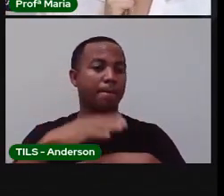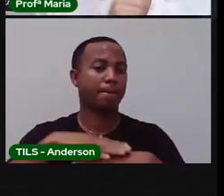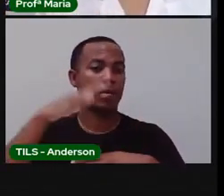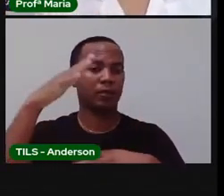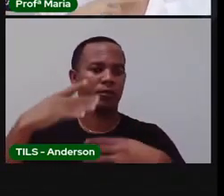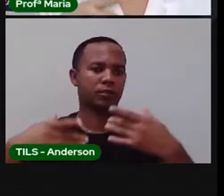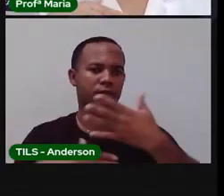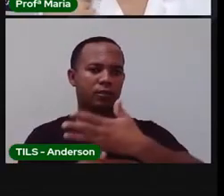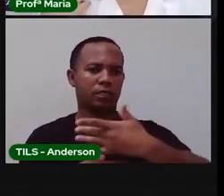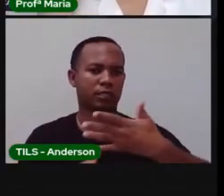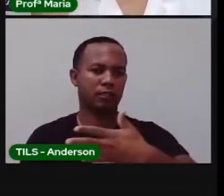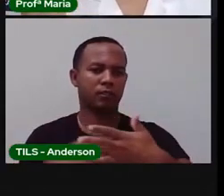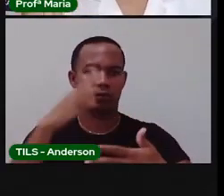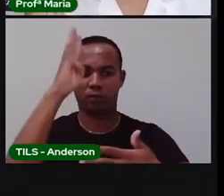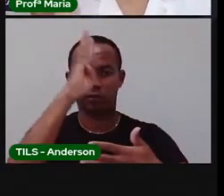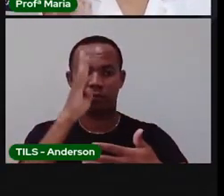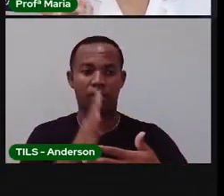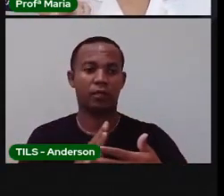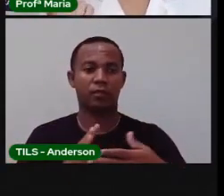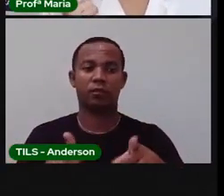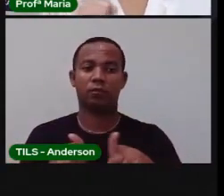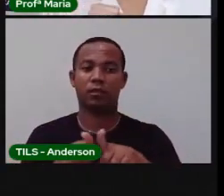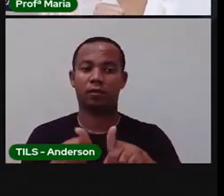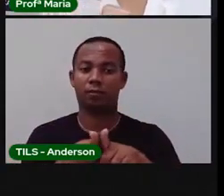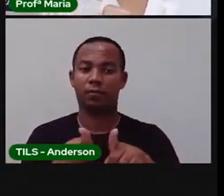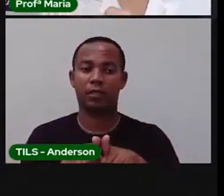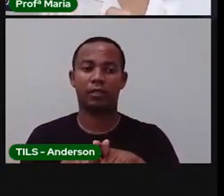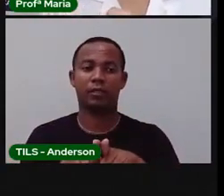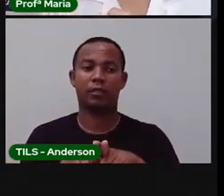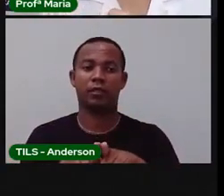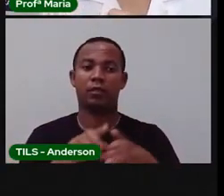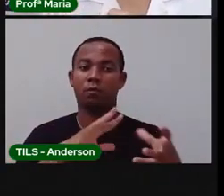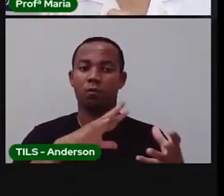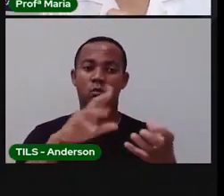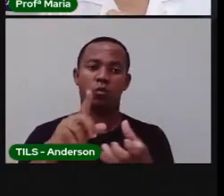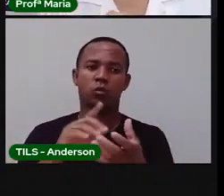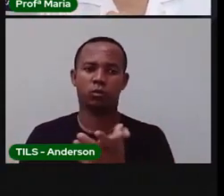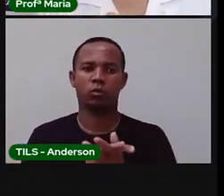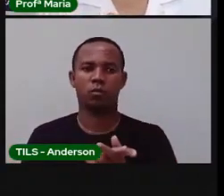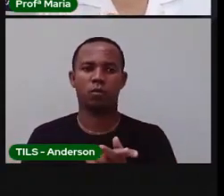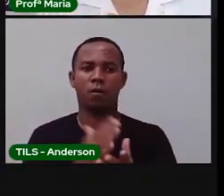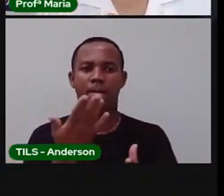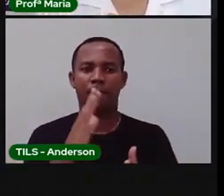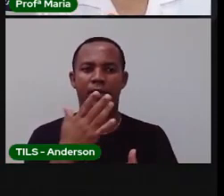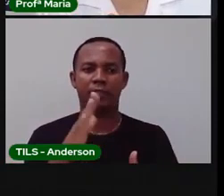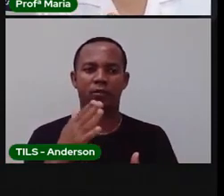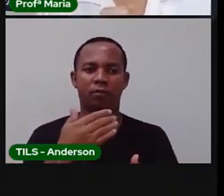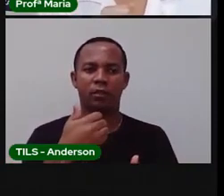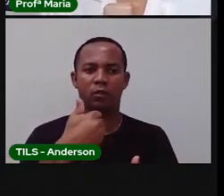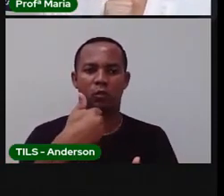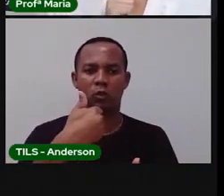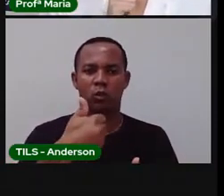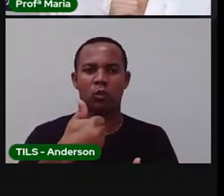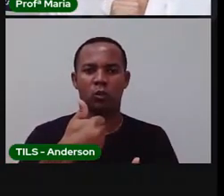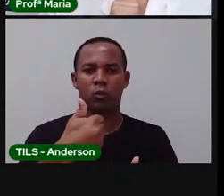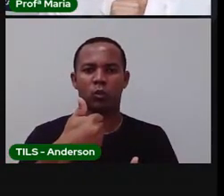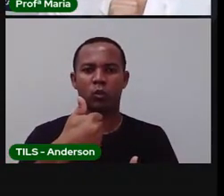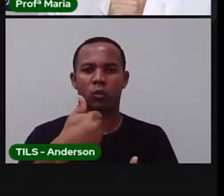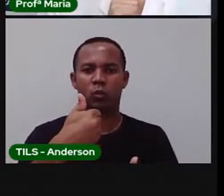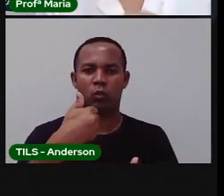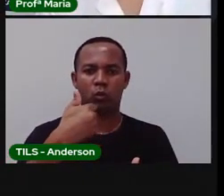Brasil, uma das maiores do mundo, tá vendo? São produzidos 12 mil toneladas por